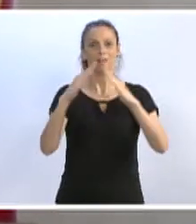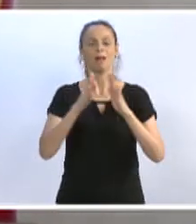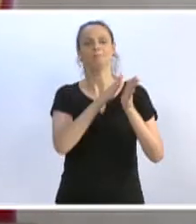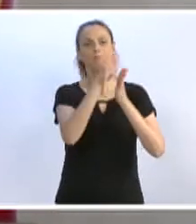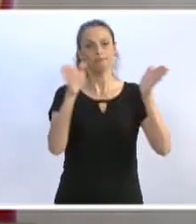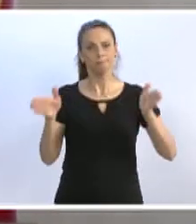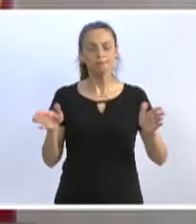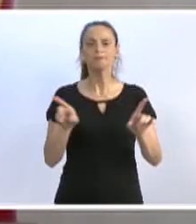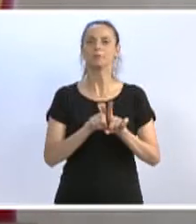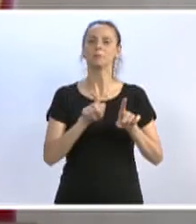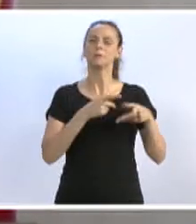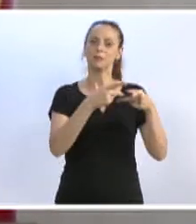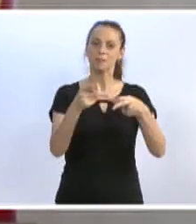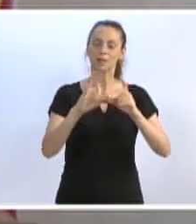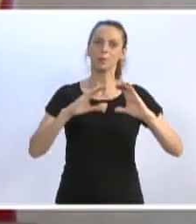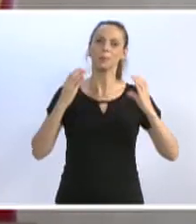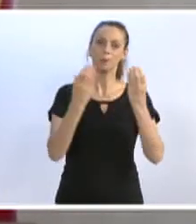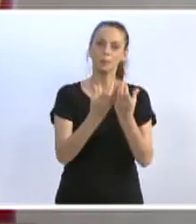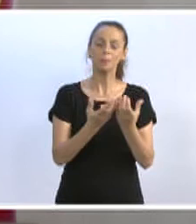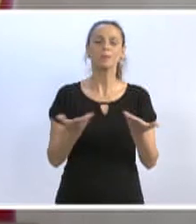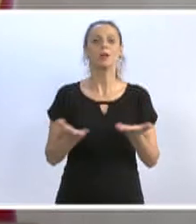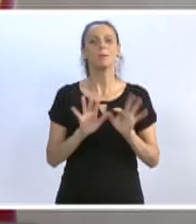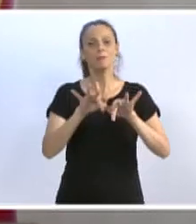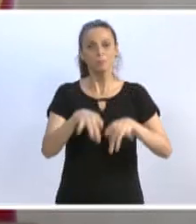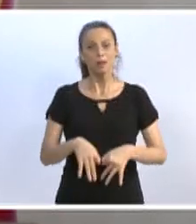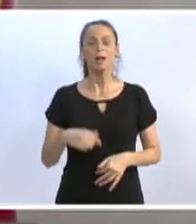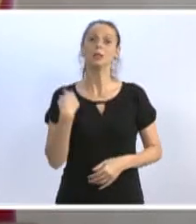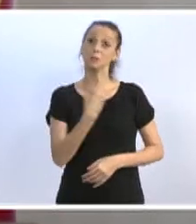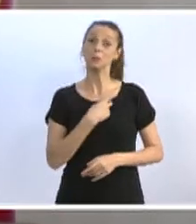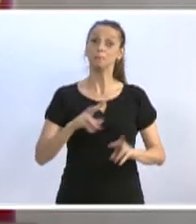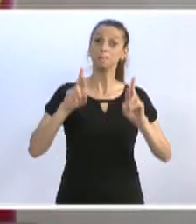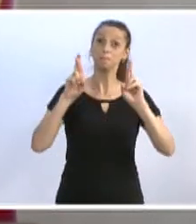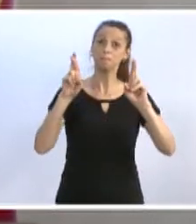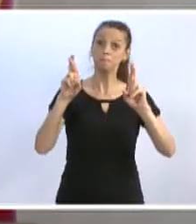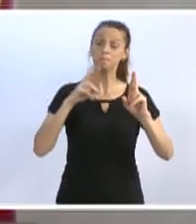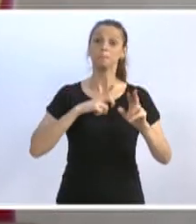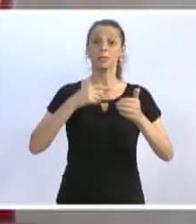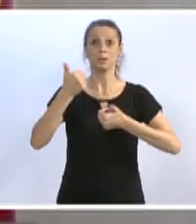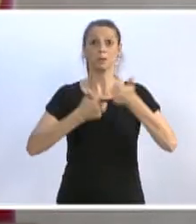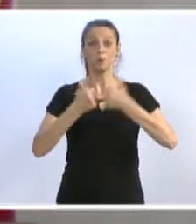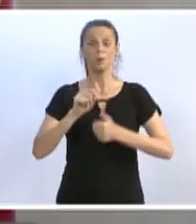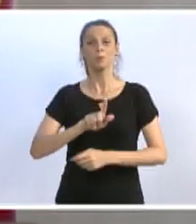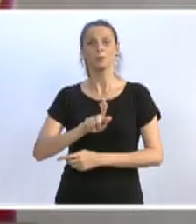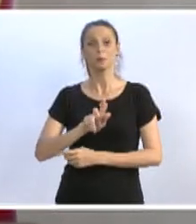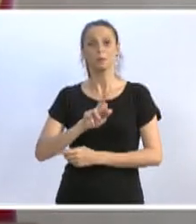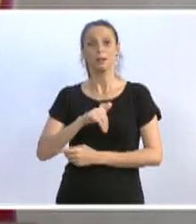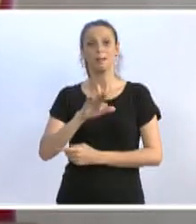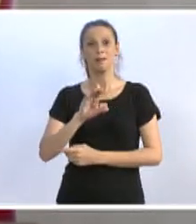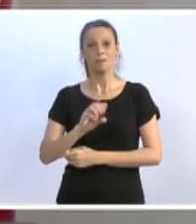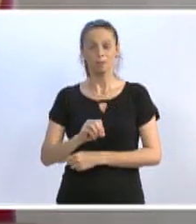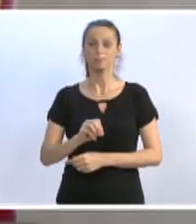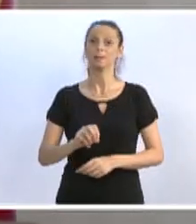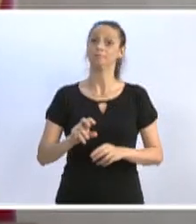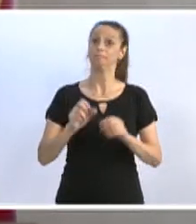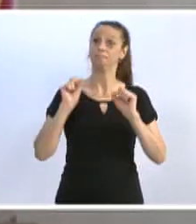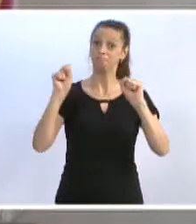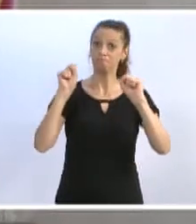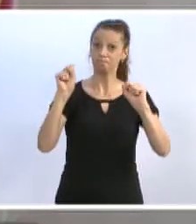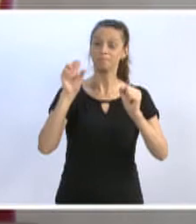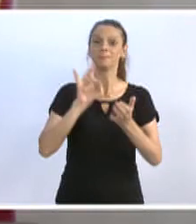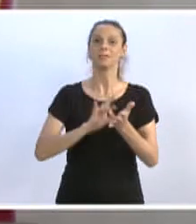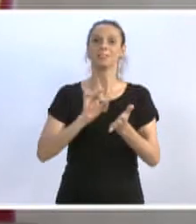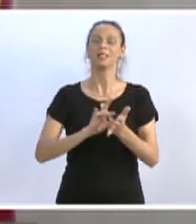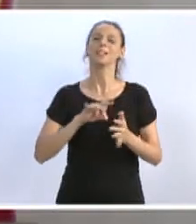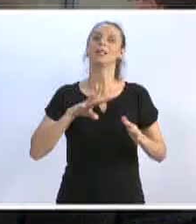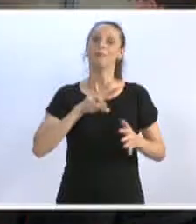visitando a comunidade para encerrar a presidente estamos na torcida né o jogo em andamento do grêmio temos ainda a torcida aí pelo grêmio no mundial agora